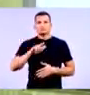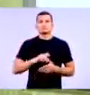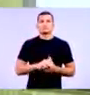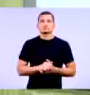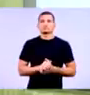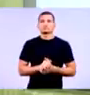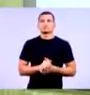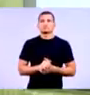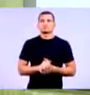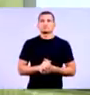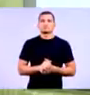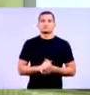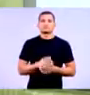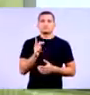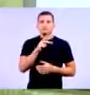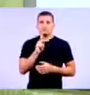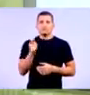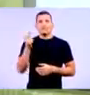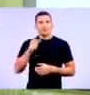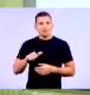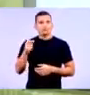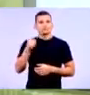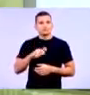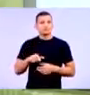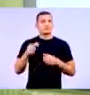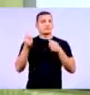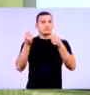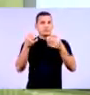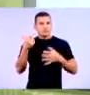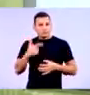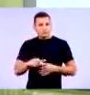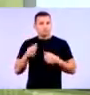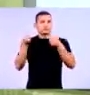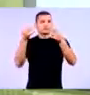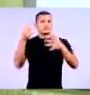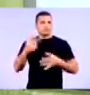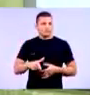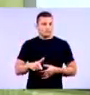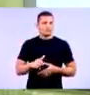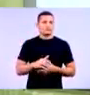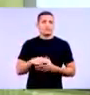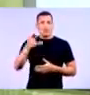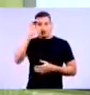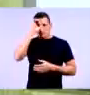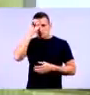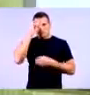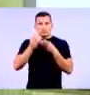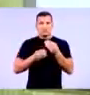forem necessárias para a gente guardar direitinho e aprender como que faz esse procedimento. Até porque o procedimento você vai fazer